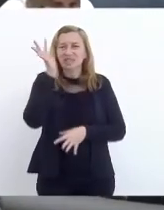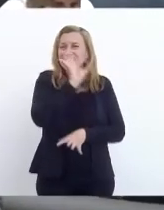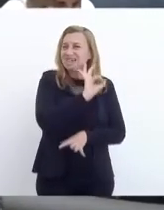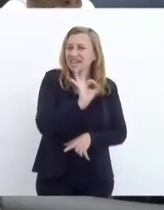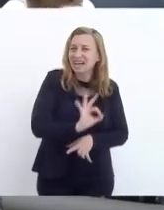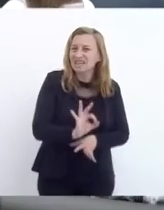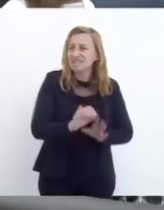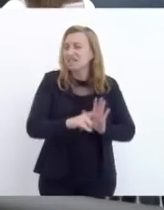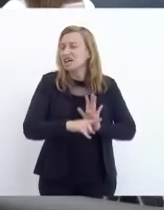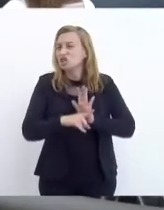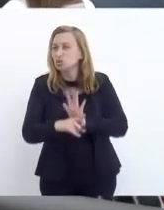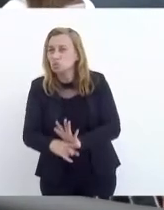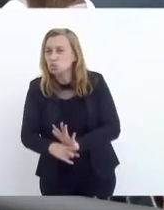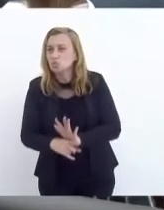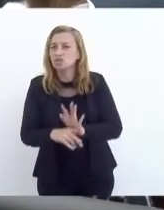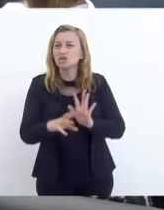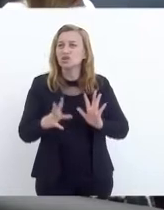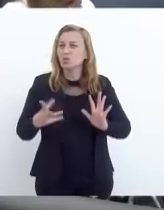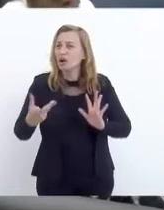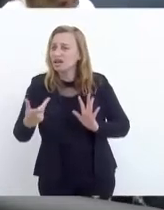há